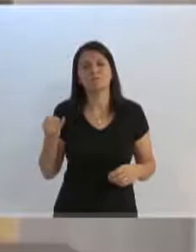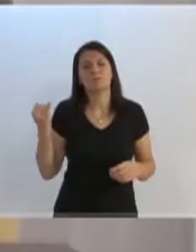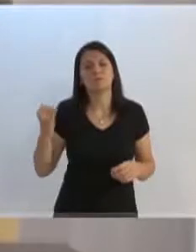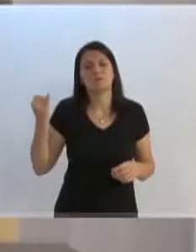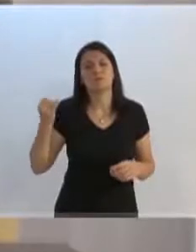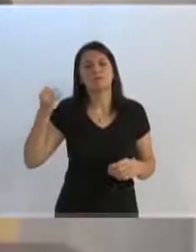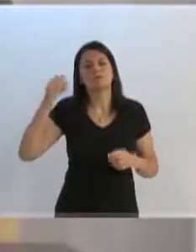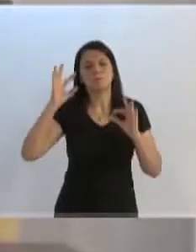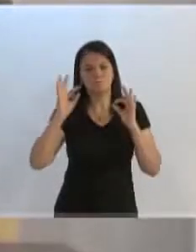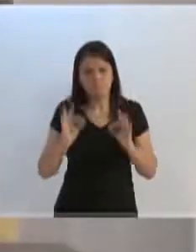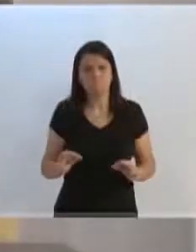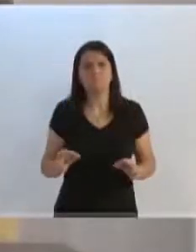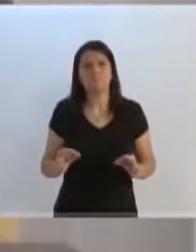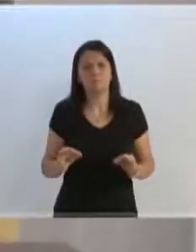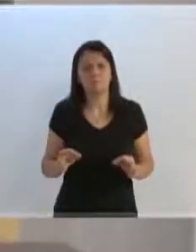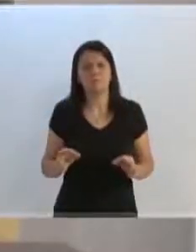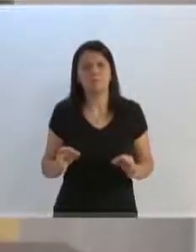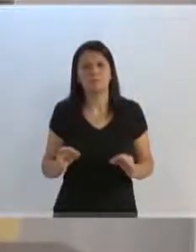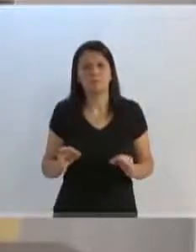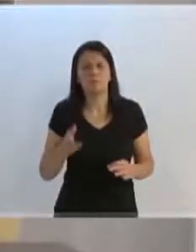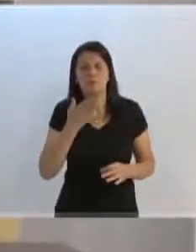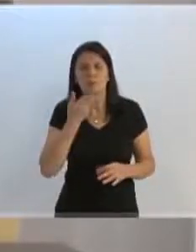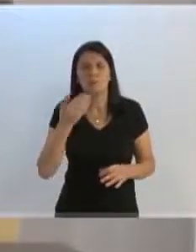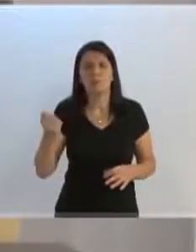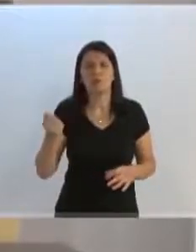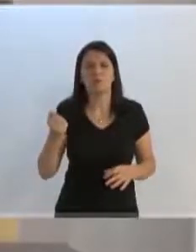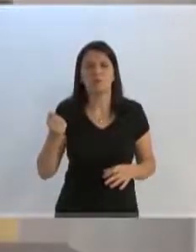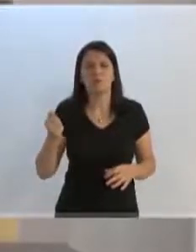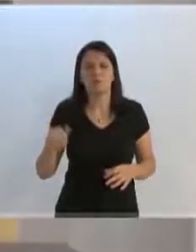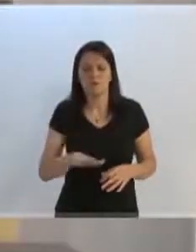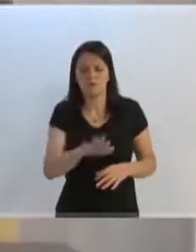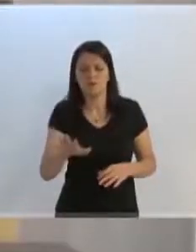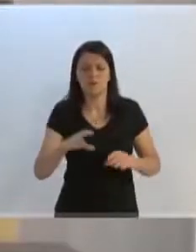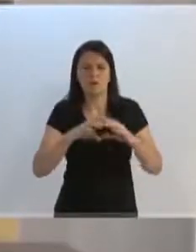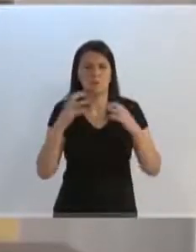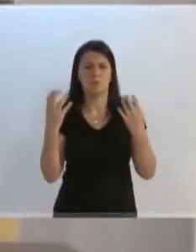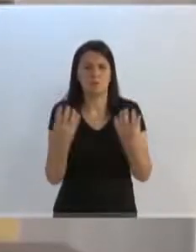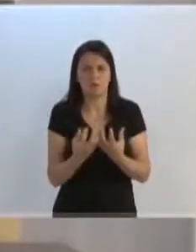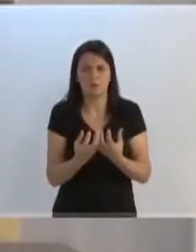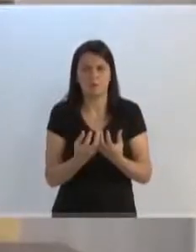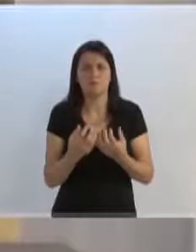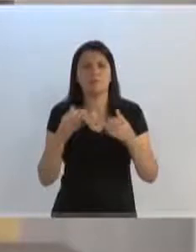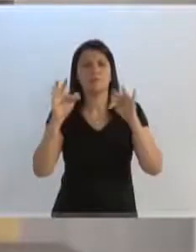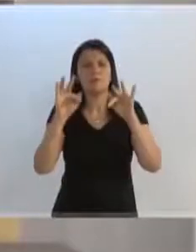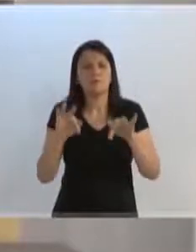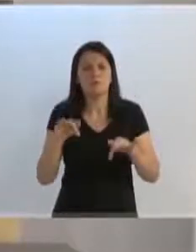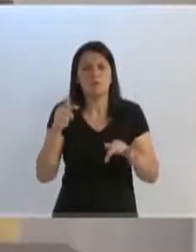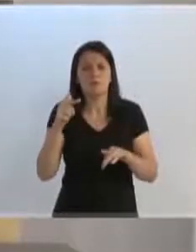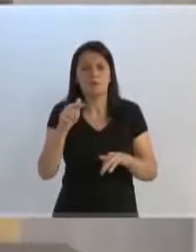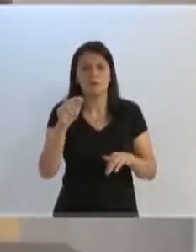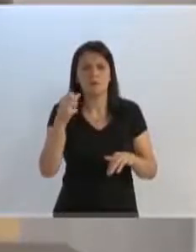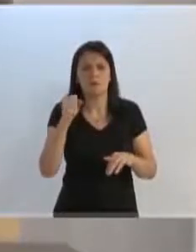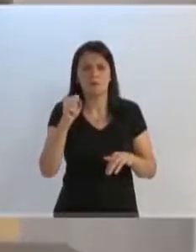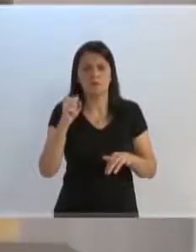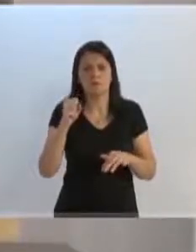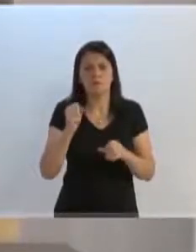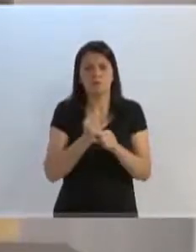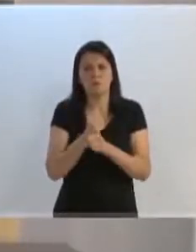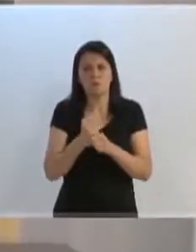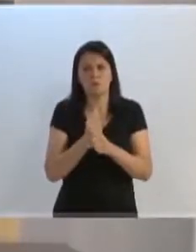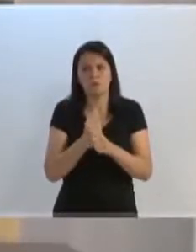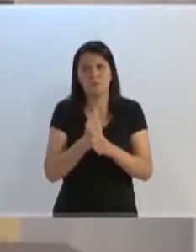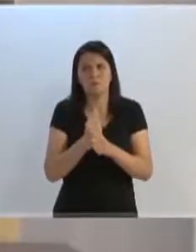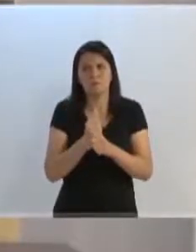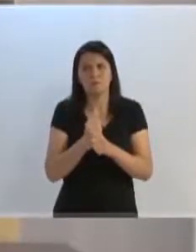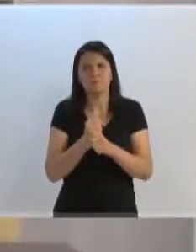aconteceram nos últimos dias em Blumenau. Destacou seus trabalhos junto à comunidade e também falou sobre a mobilidade de